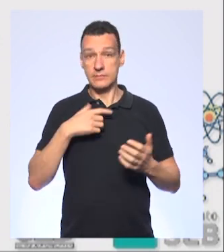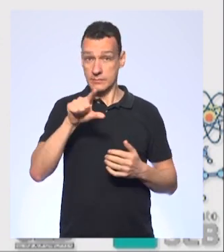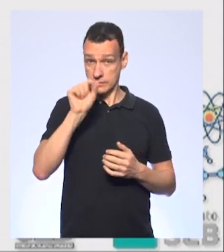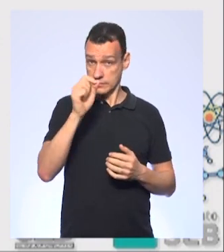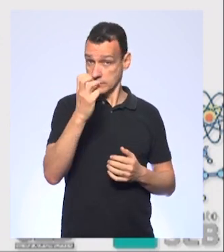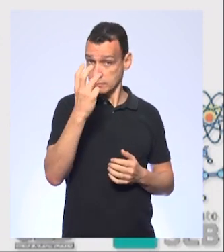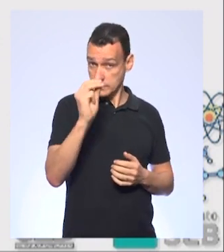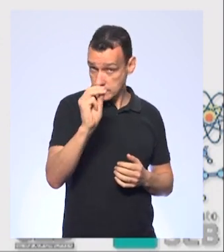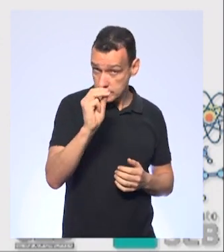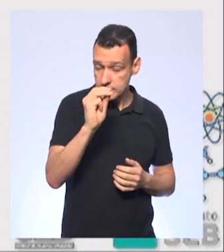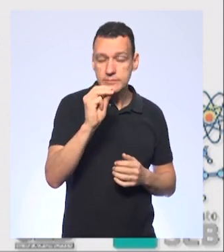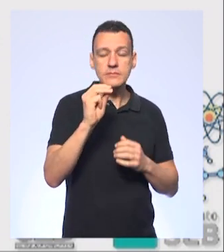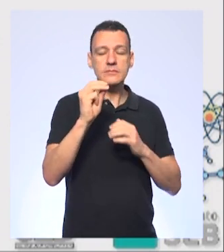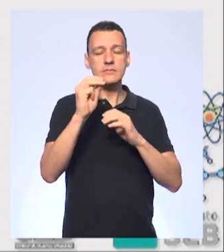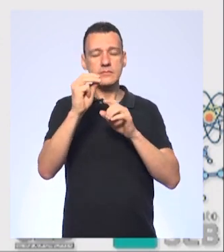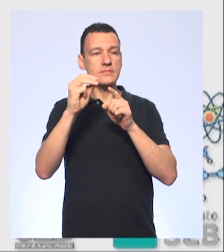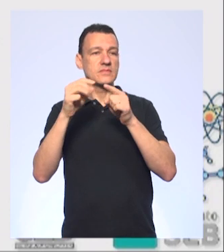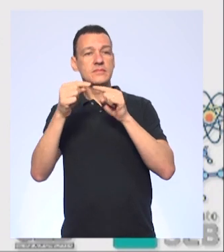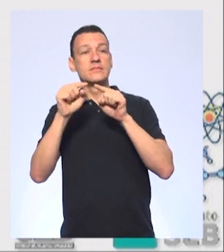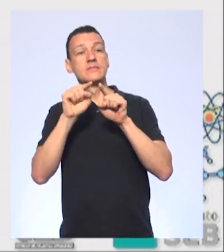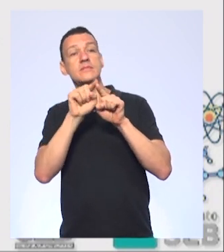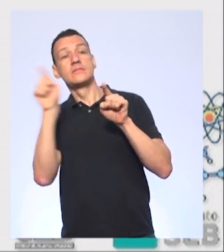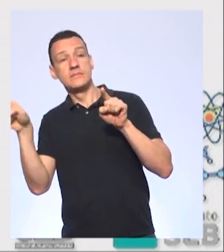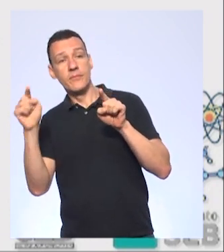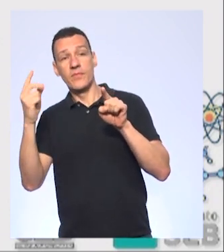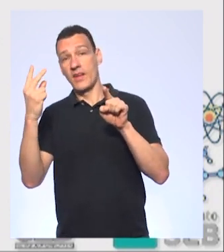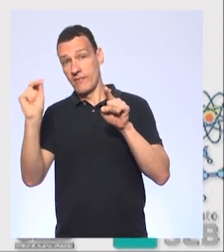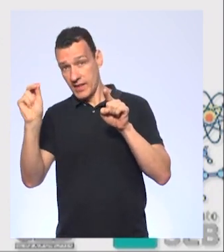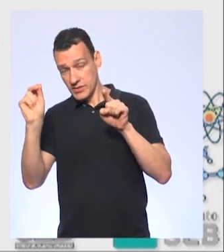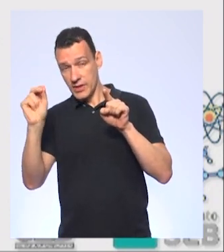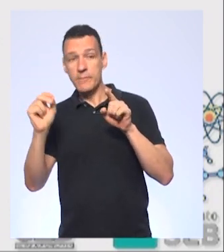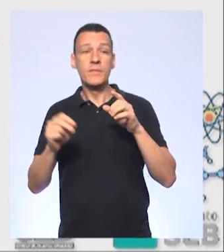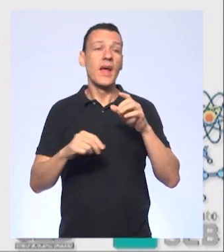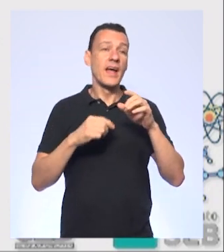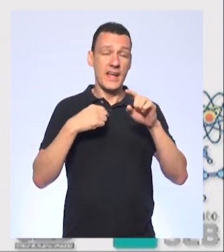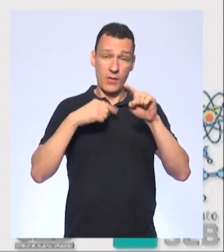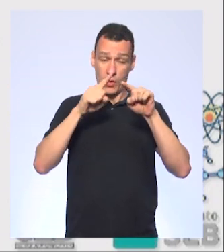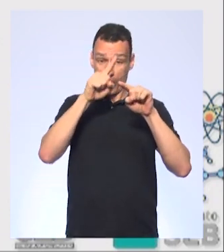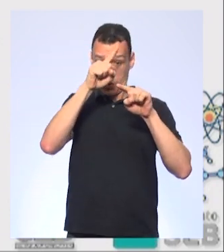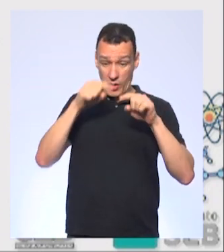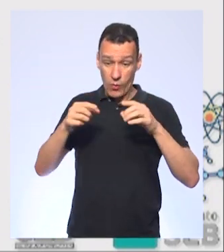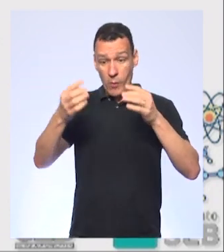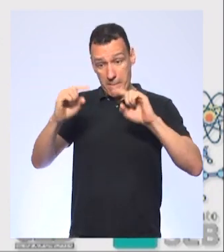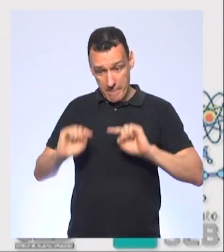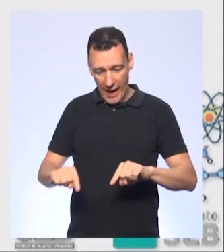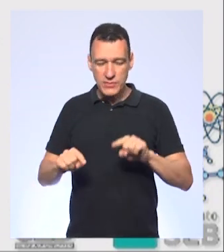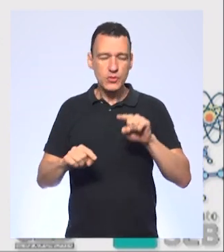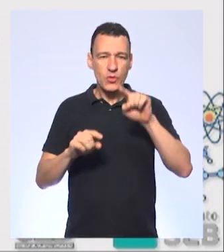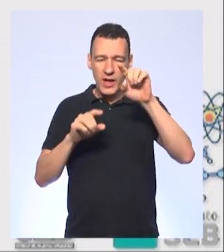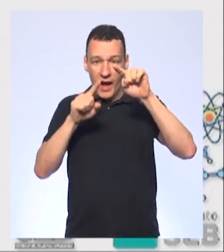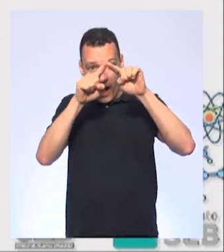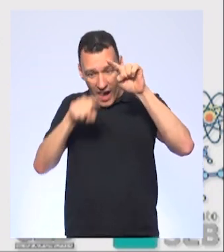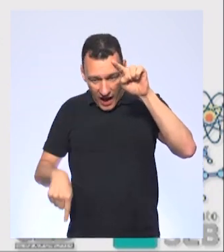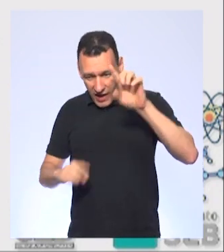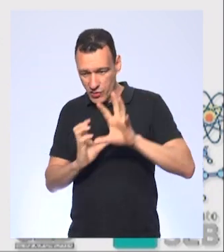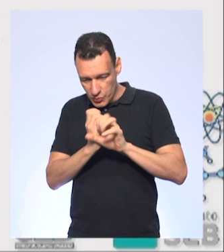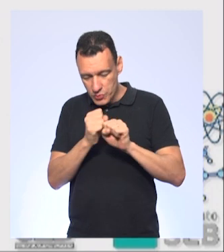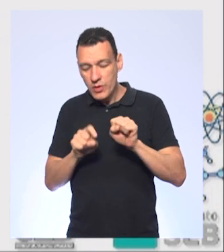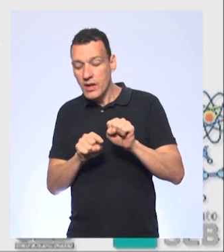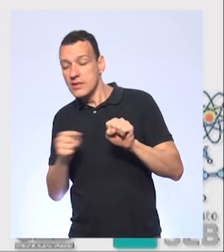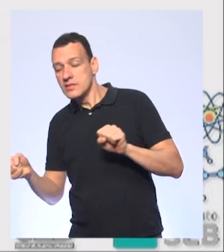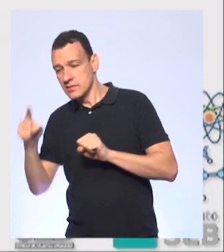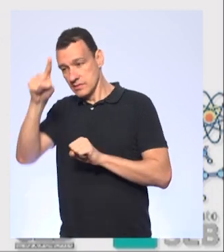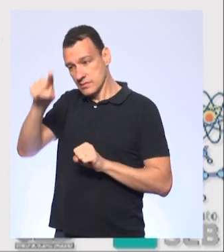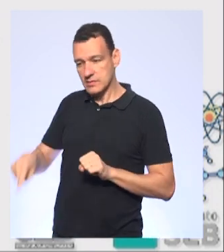do outro lado é o 20. Se eu peguei o segmento todo, eu pego 20 mais 24. Essa conta ficaria